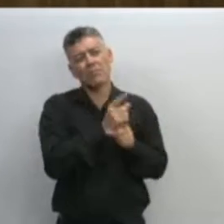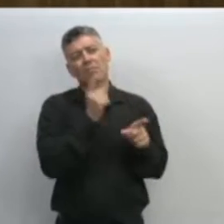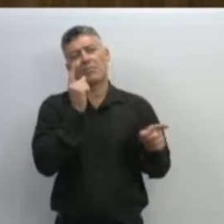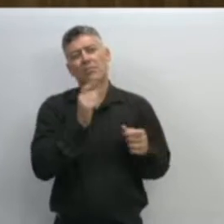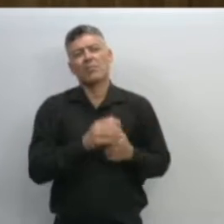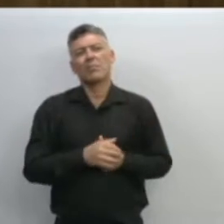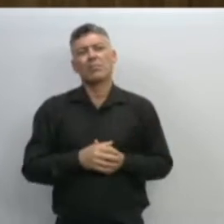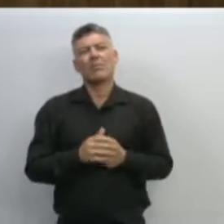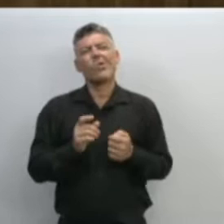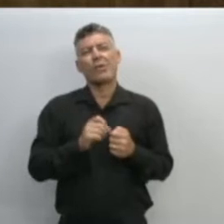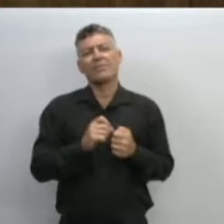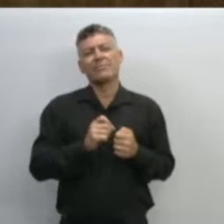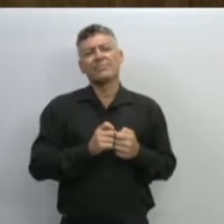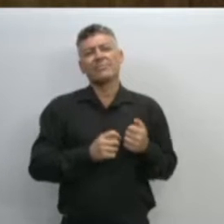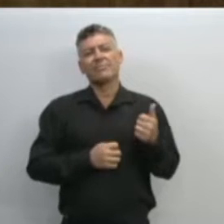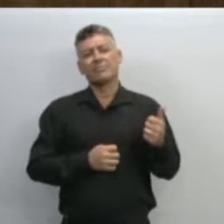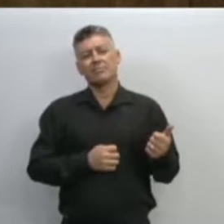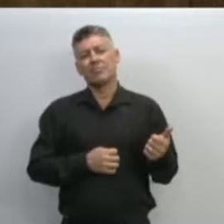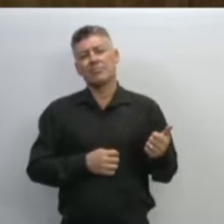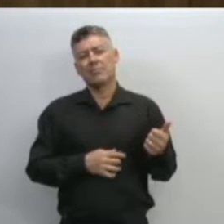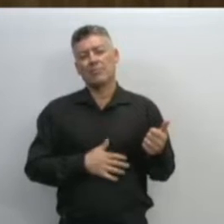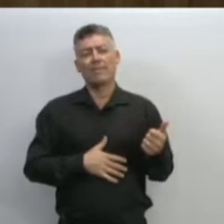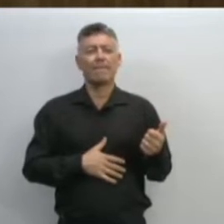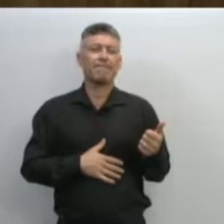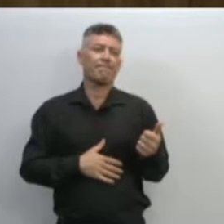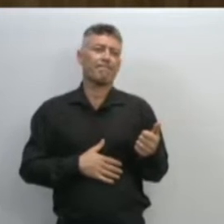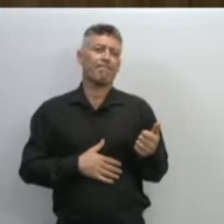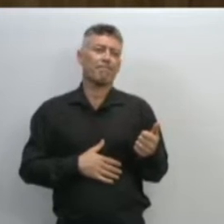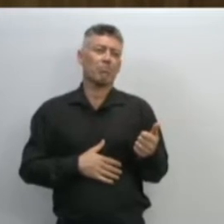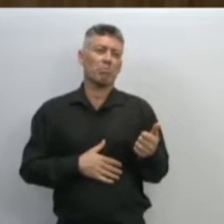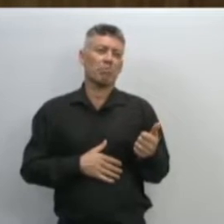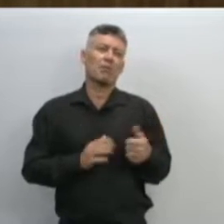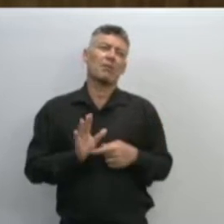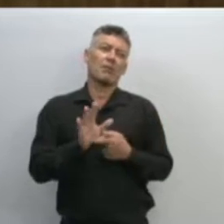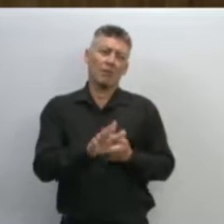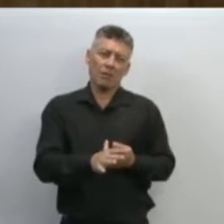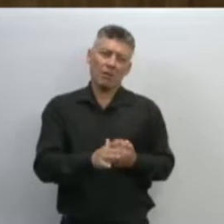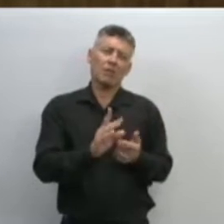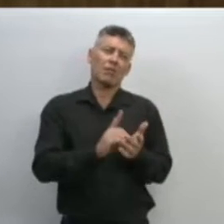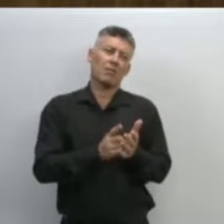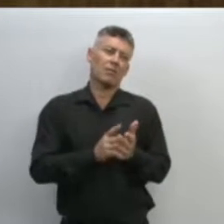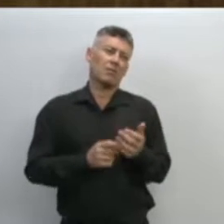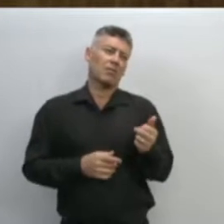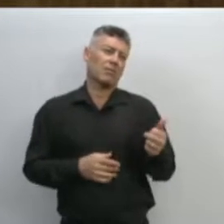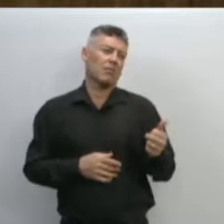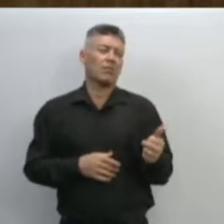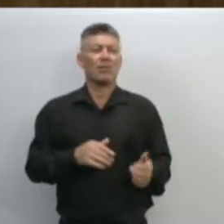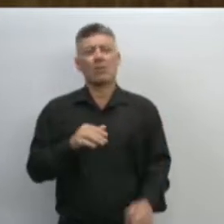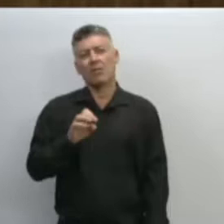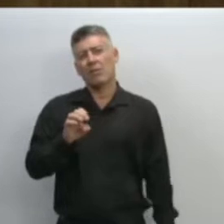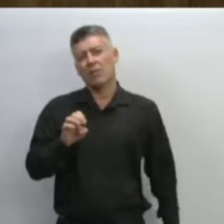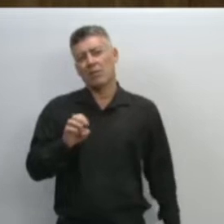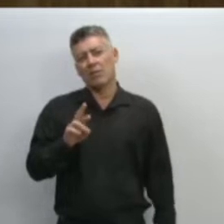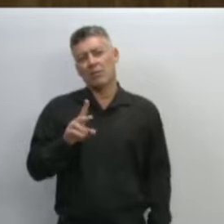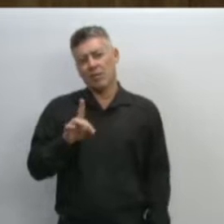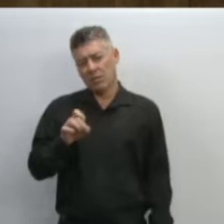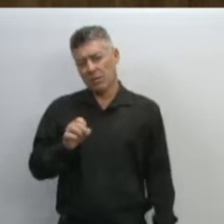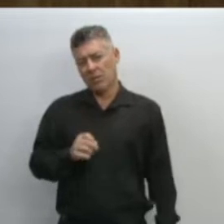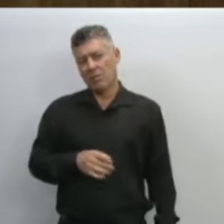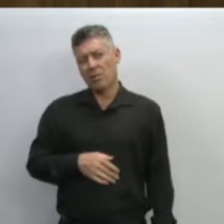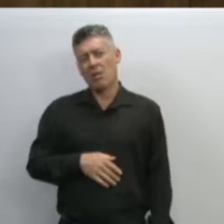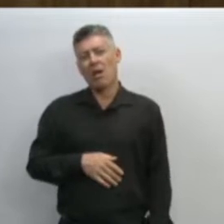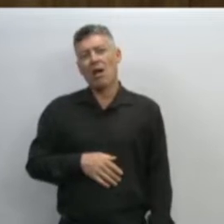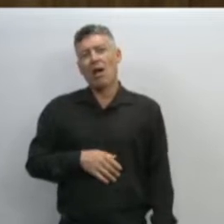Excelência fazia, desenvolveu pelo nosso conjunto Alecrim. Vereador Aribaldo. Obrigado,